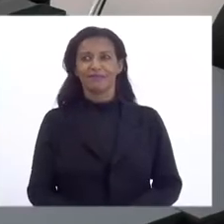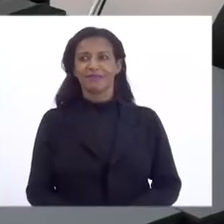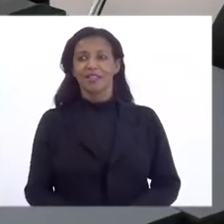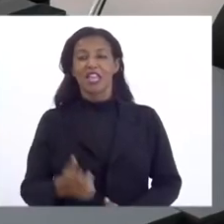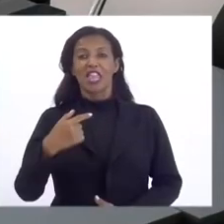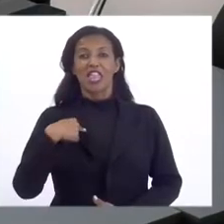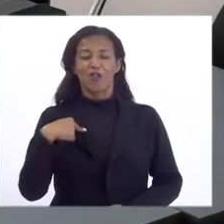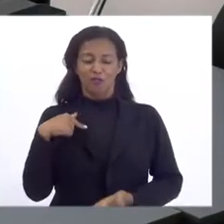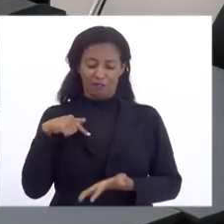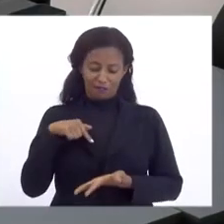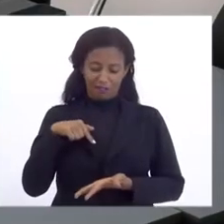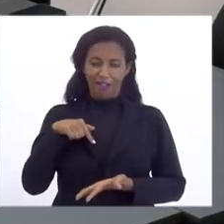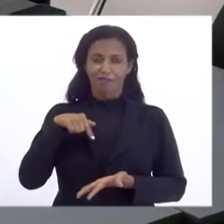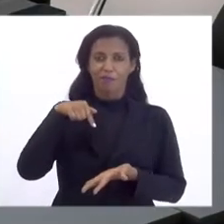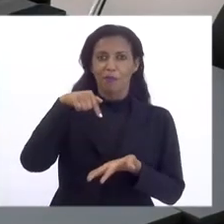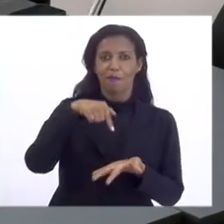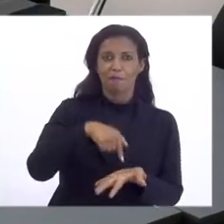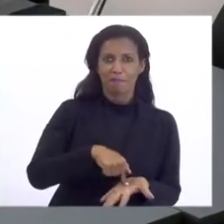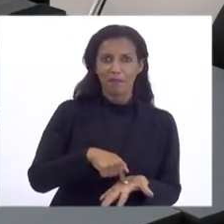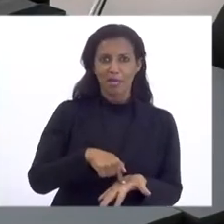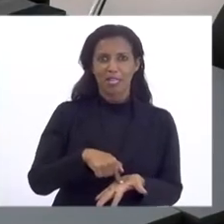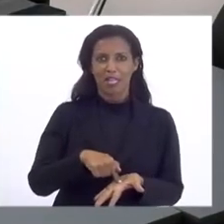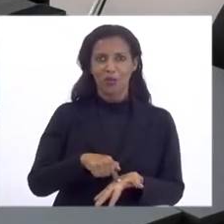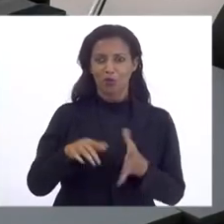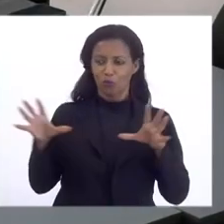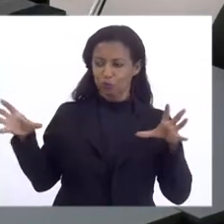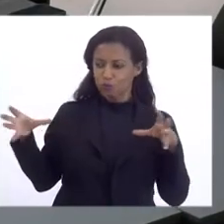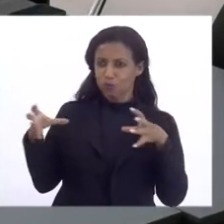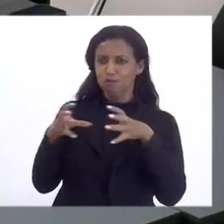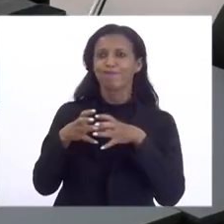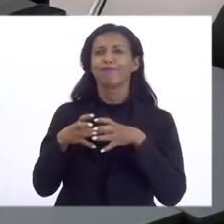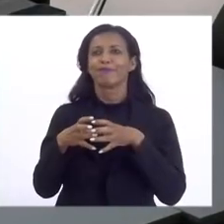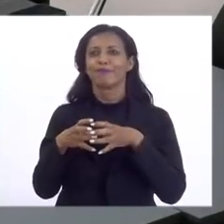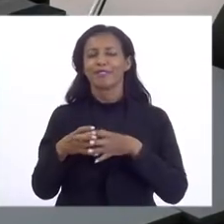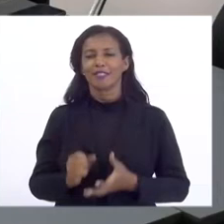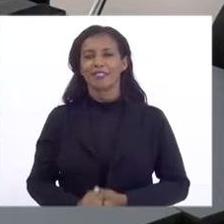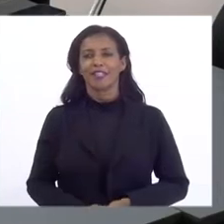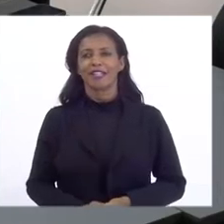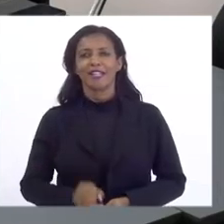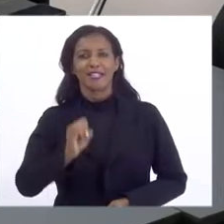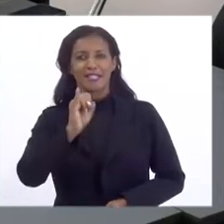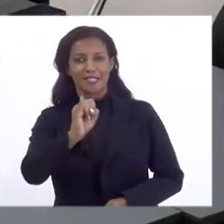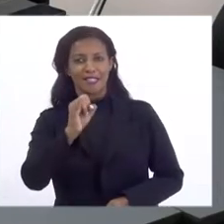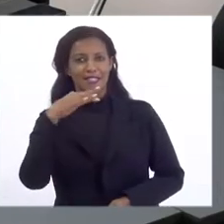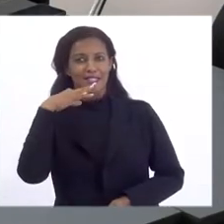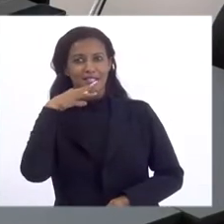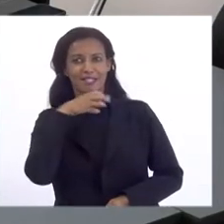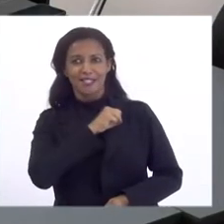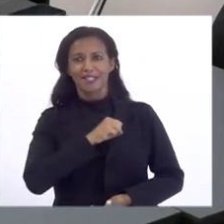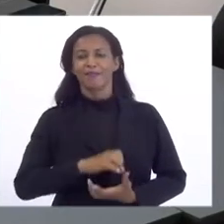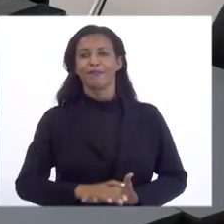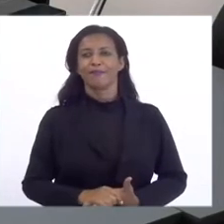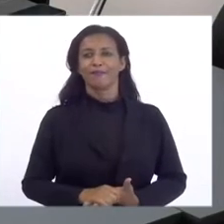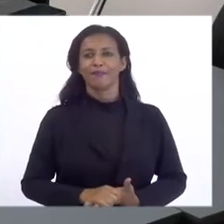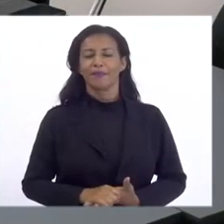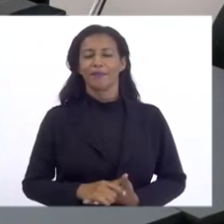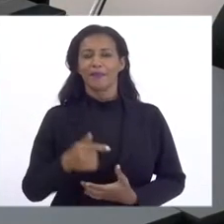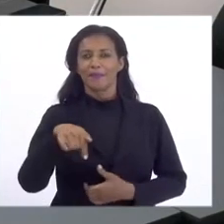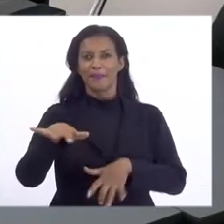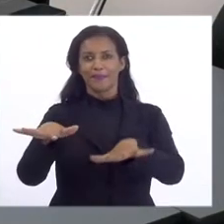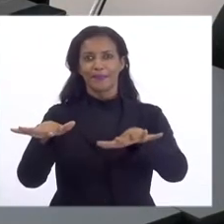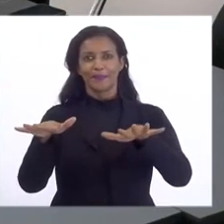no meio de uma tropa. Se você reparar. Uma tropa, deputado. Se você reparar no